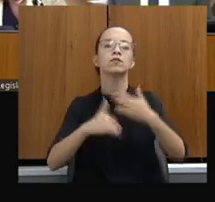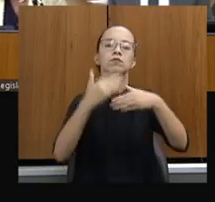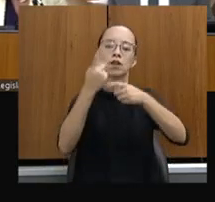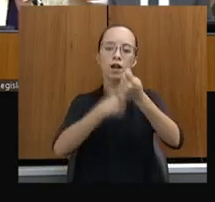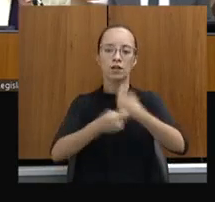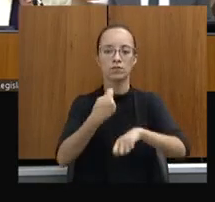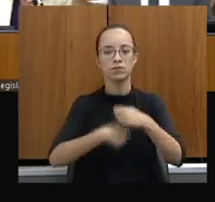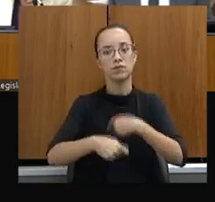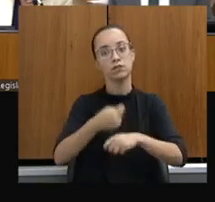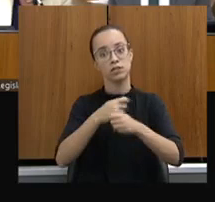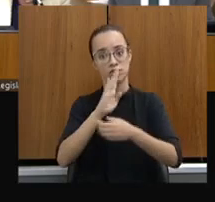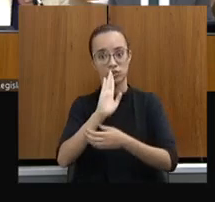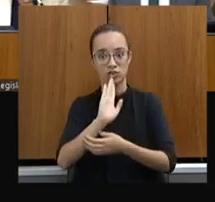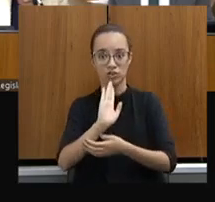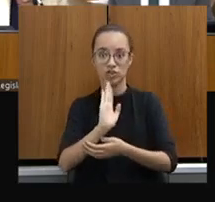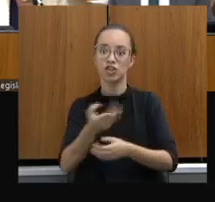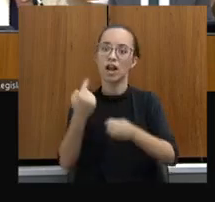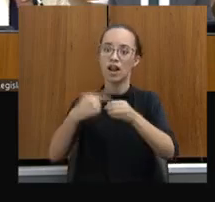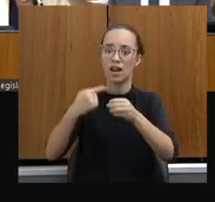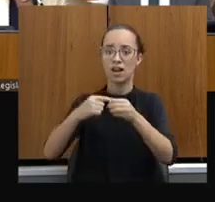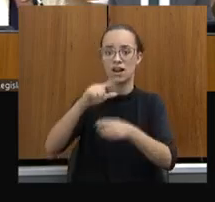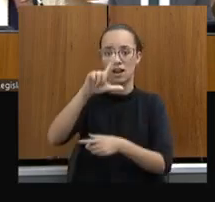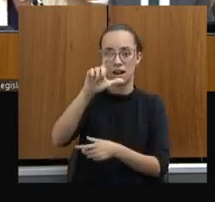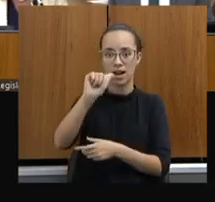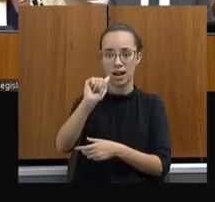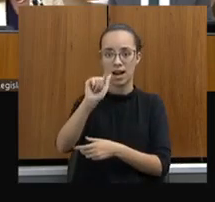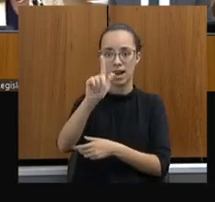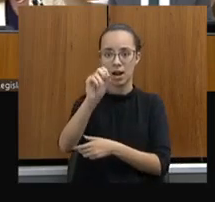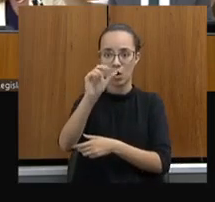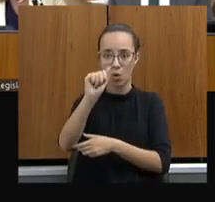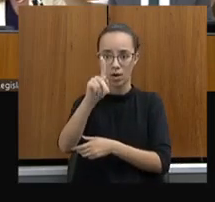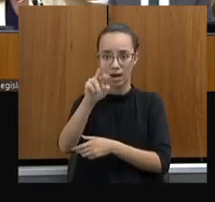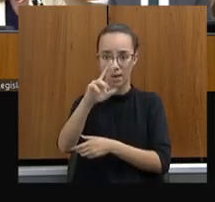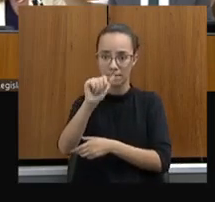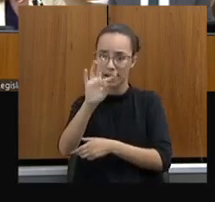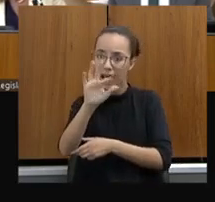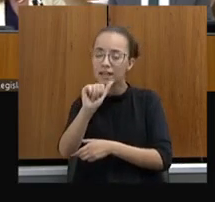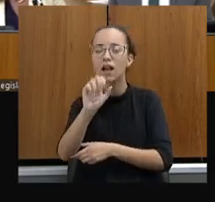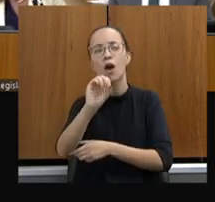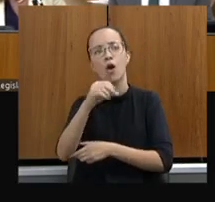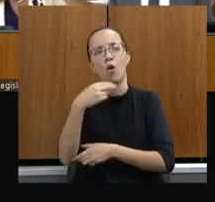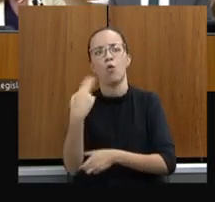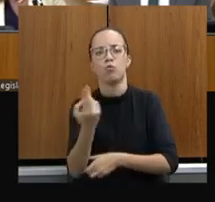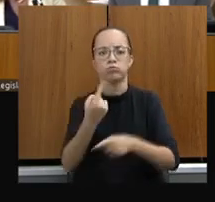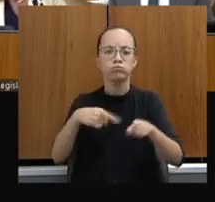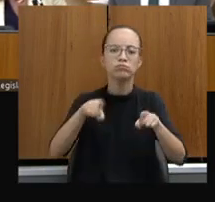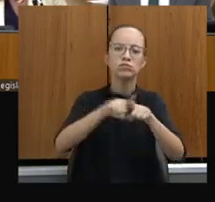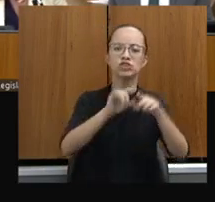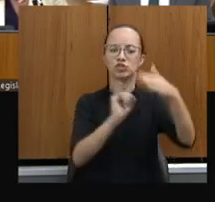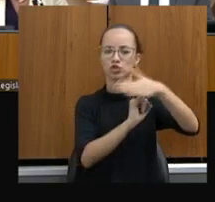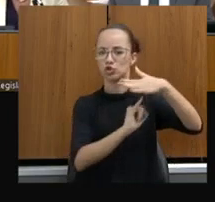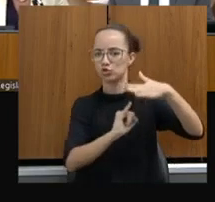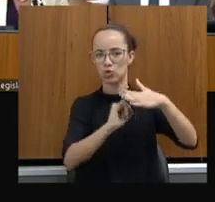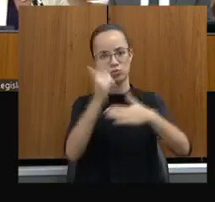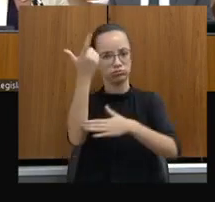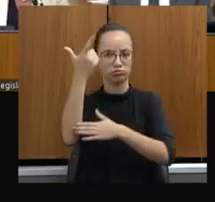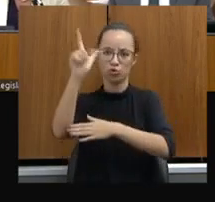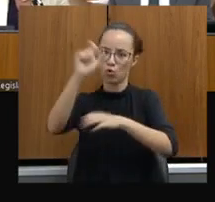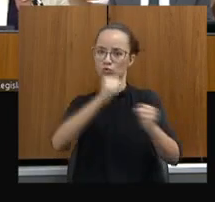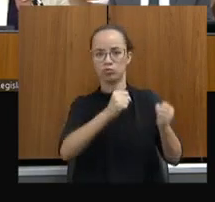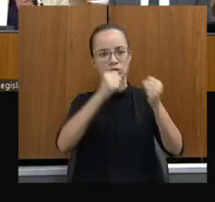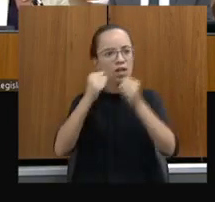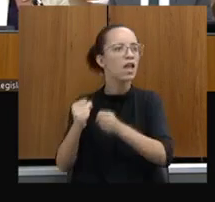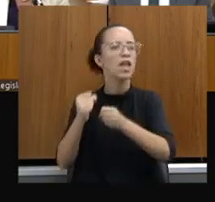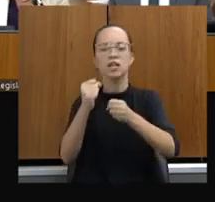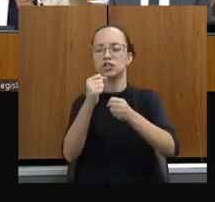desenvolvimento econômico que foram desenvolvidos pelo município de Lagoa da Prata seja em conjunto com entidades de outras poderes